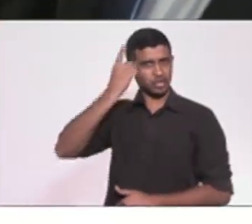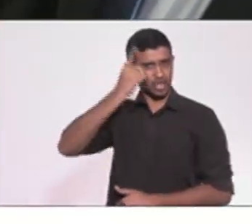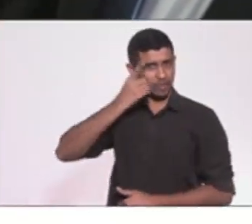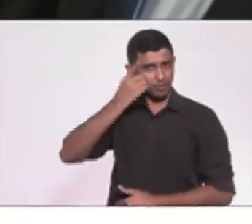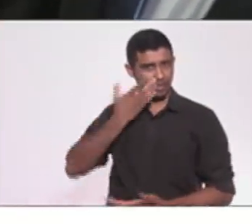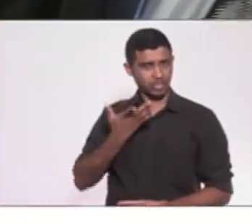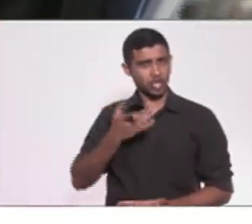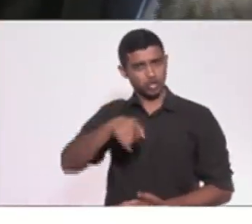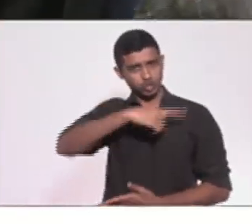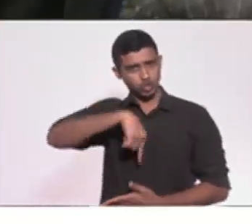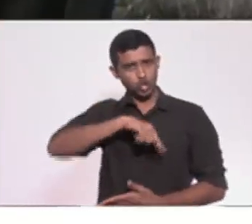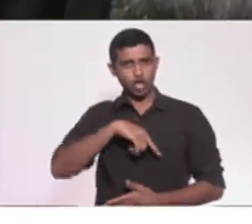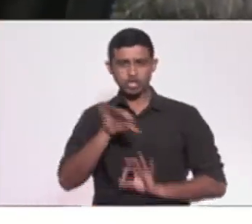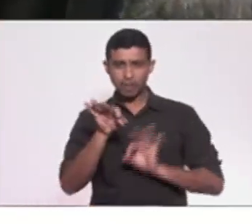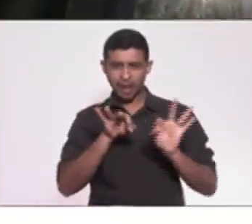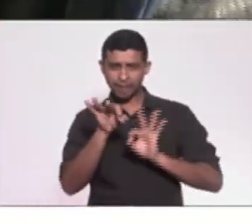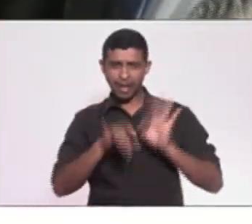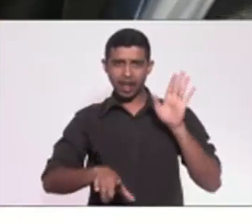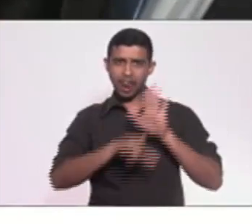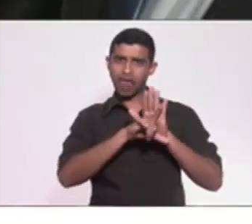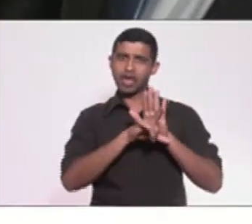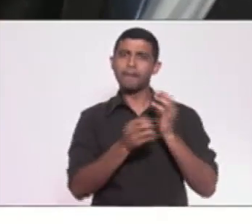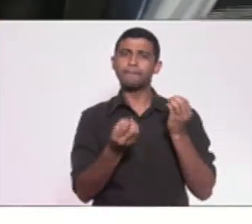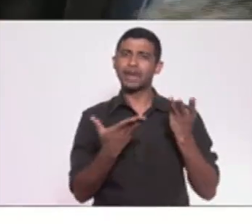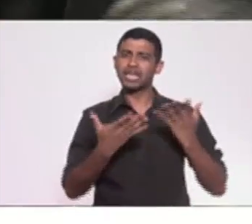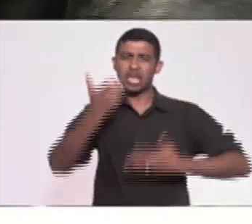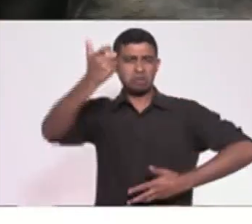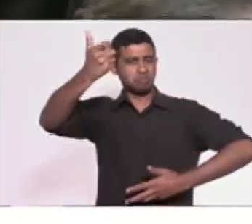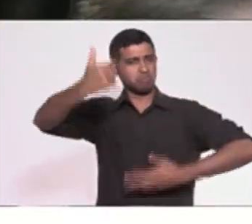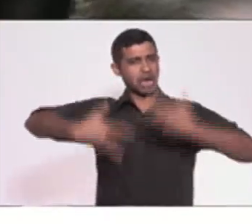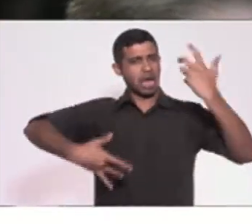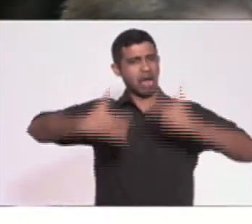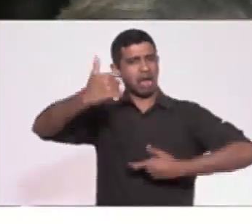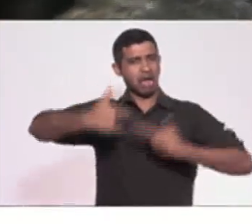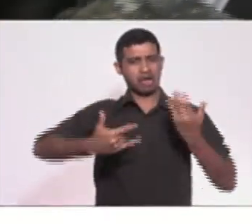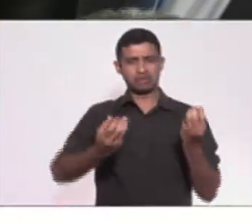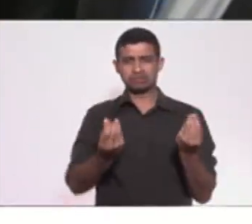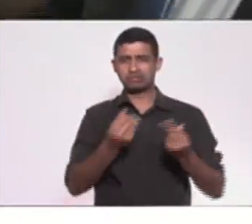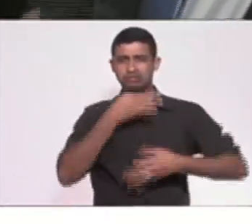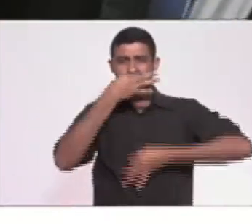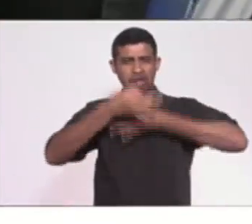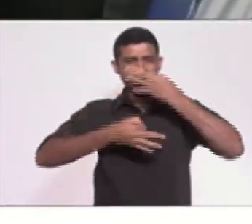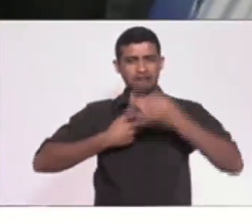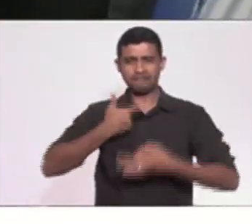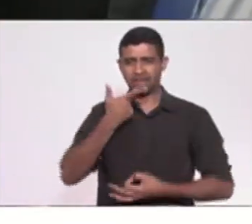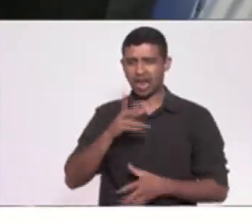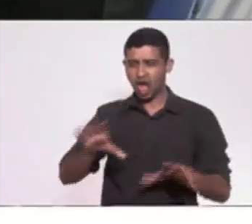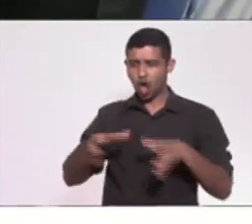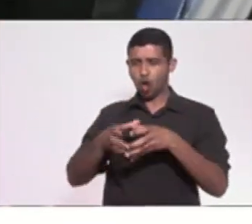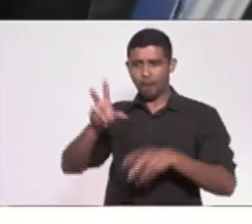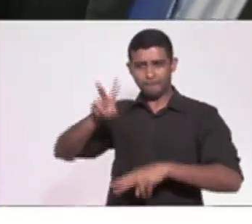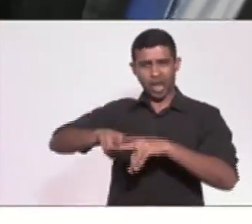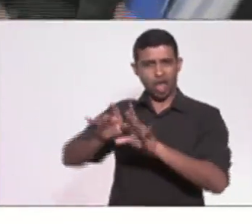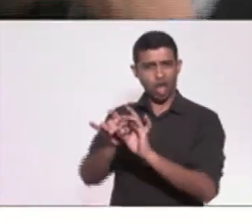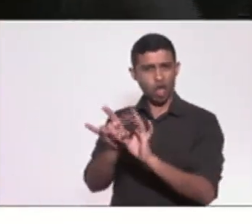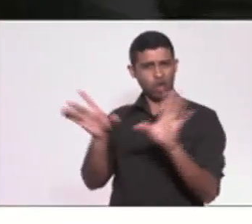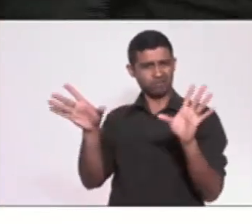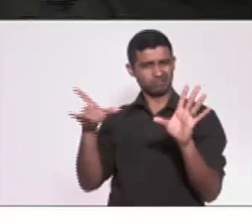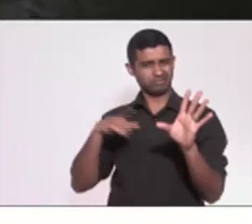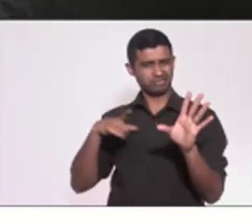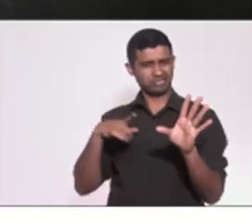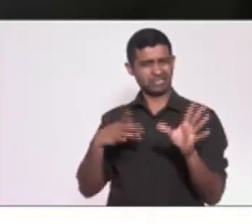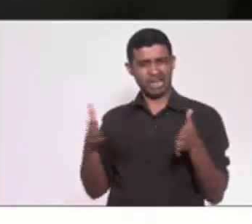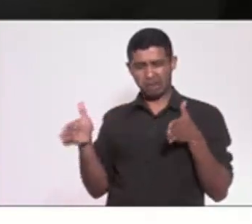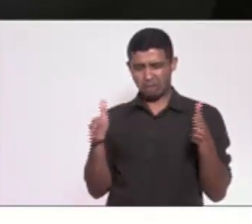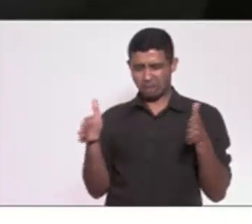trabalho como legislador, para justificarmos a soltura como se houvesse previsão constitucional de